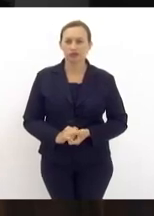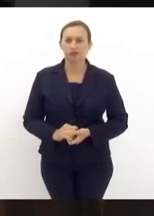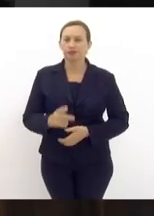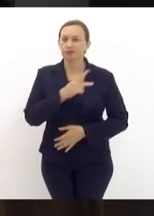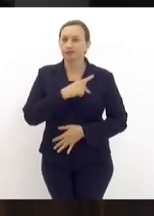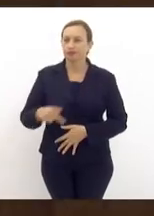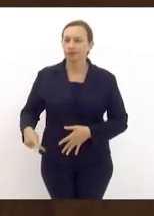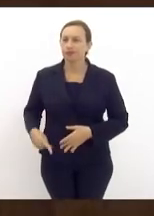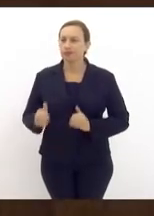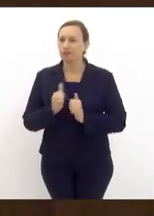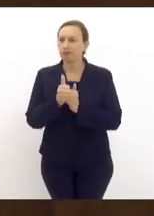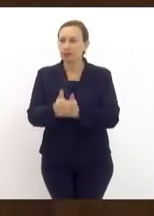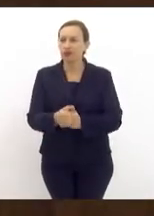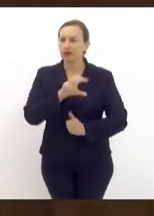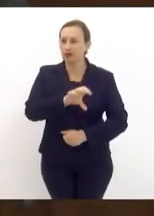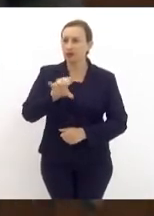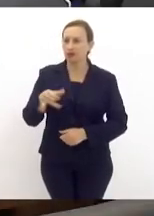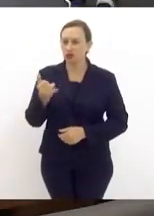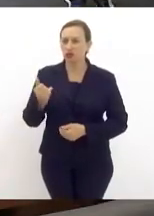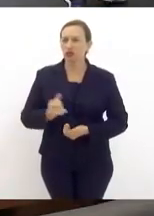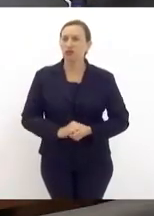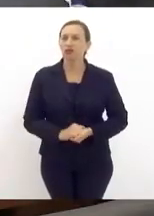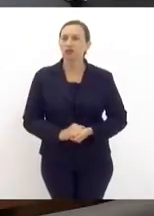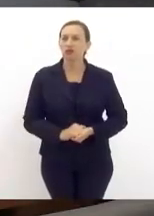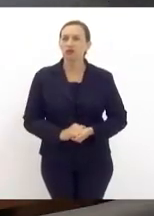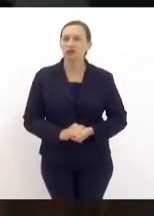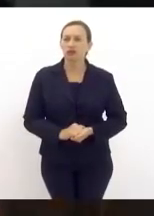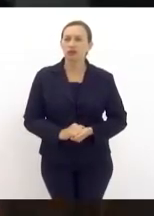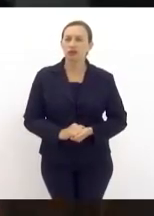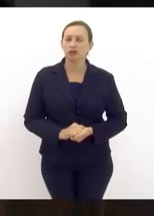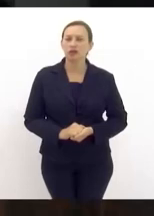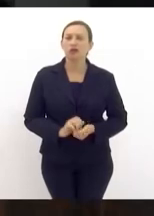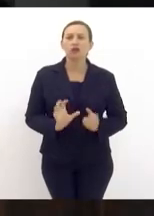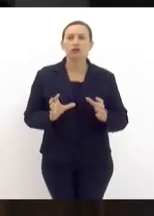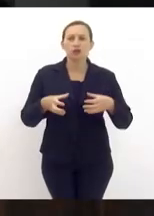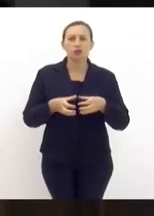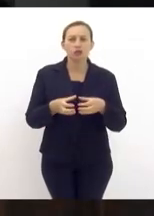Presidente, acompanha a CCJ. Para emitir parecer pela